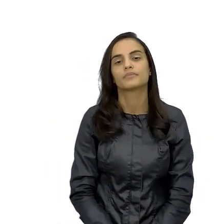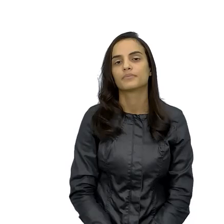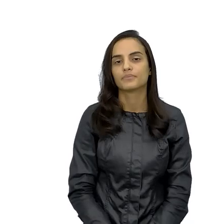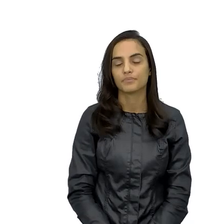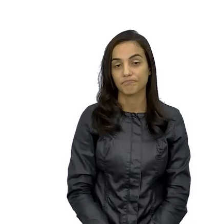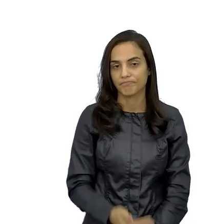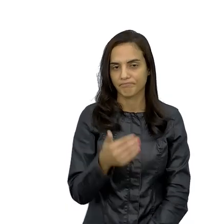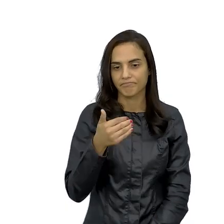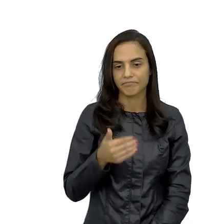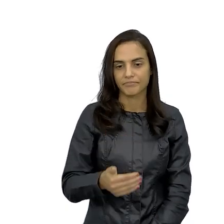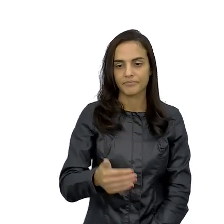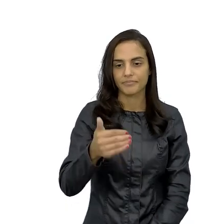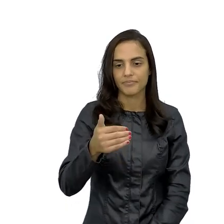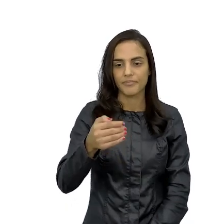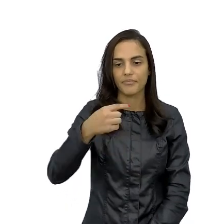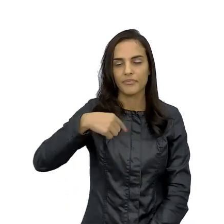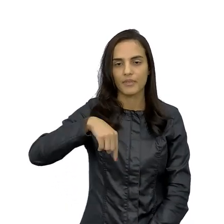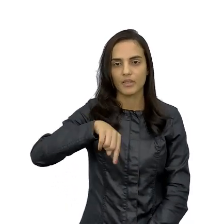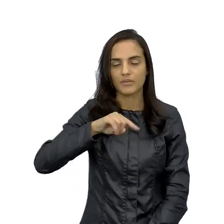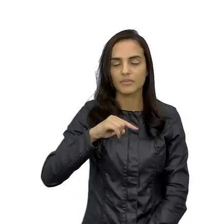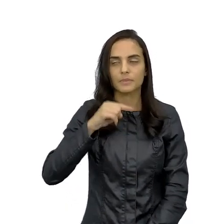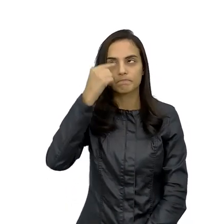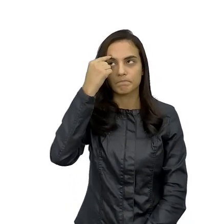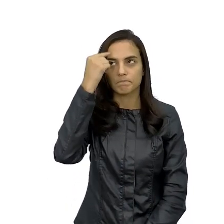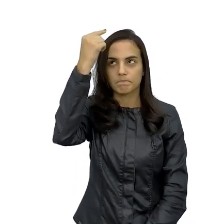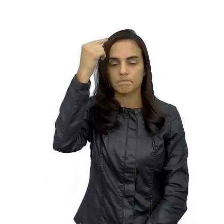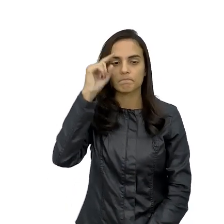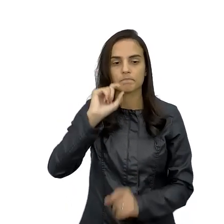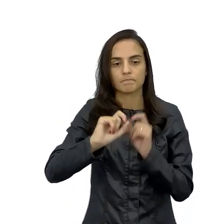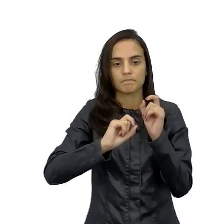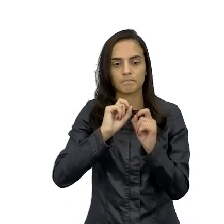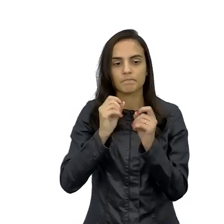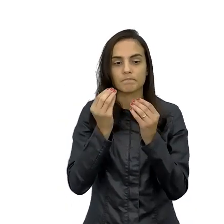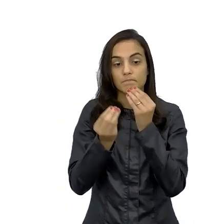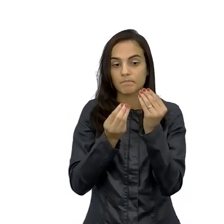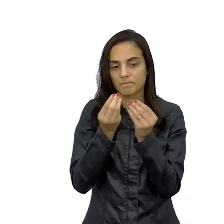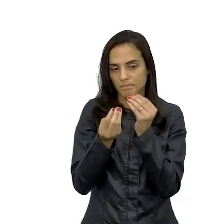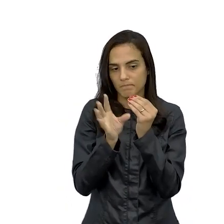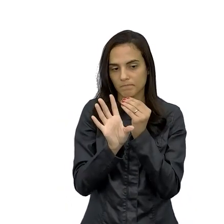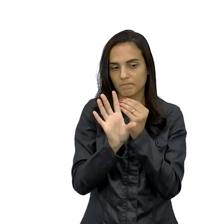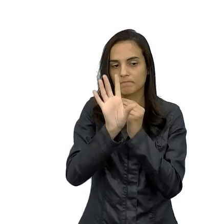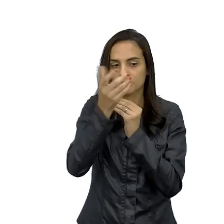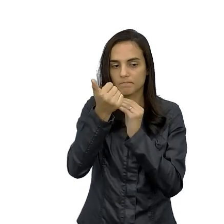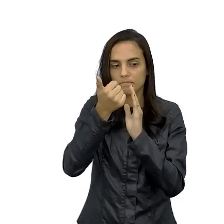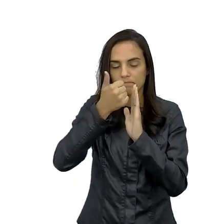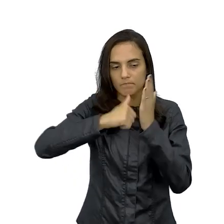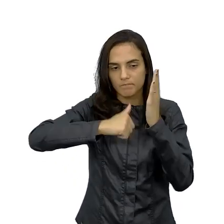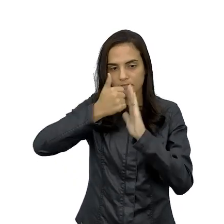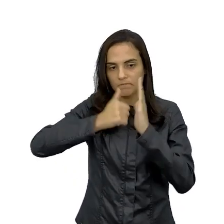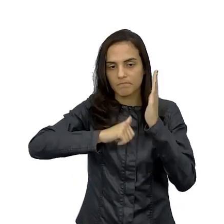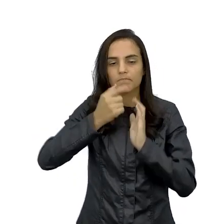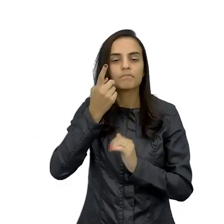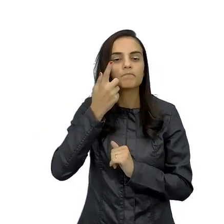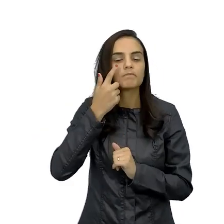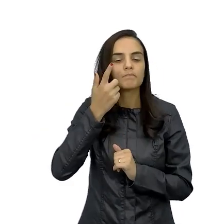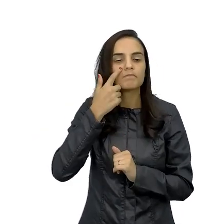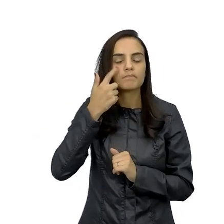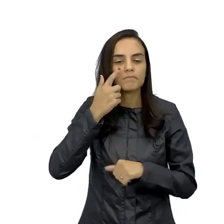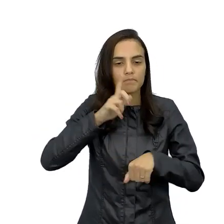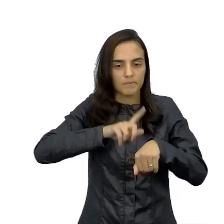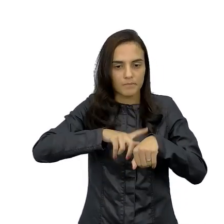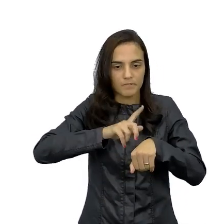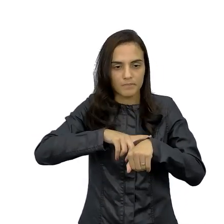a partir disso, a gente foi pensar um pouquinho como é que aconteceu essa avaliação. Deixa eu só dar uma olhadinha no meu